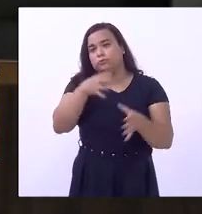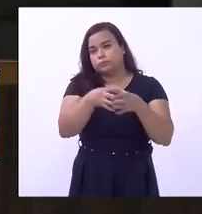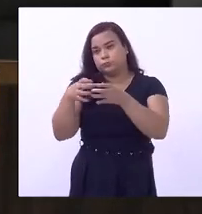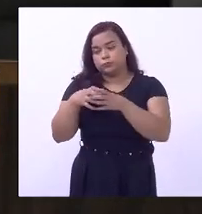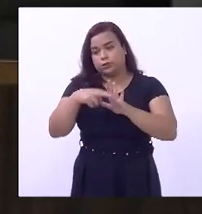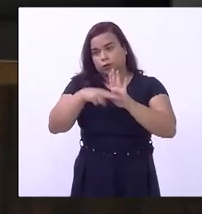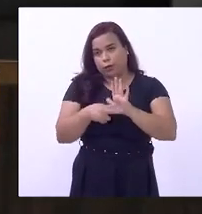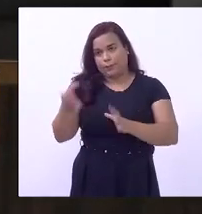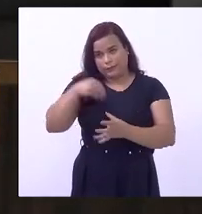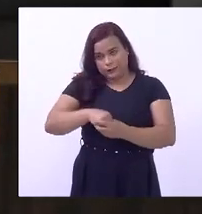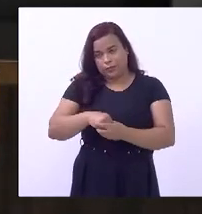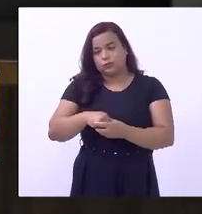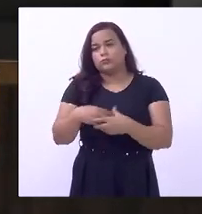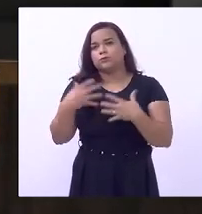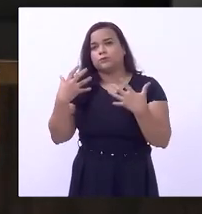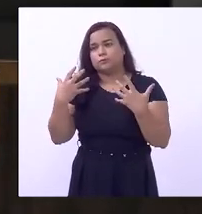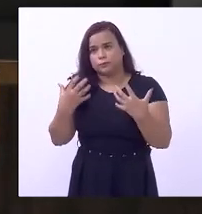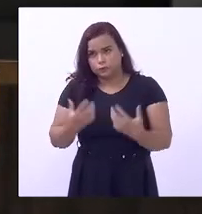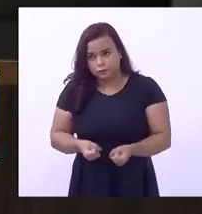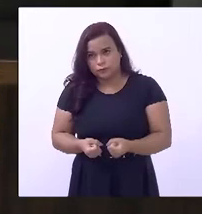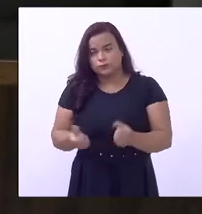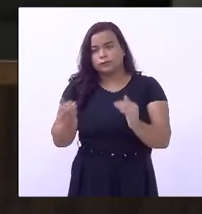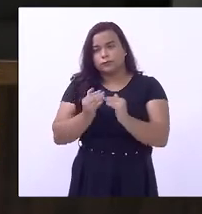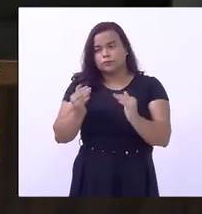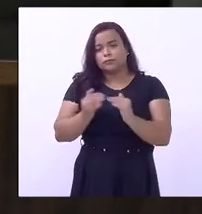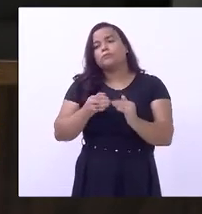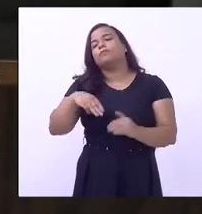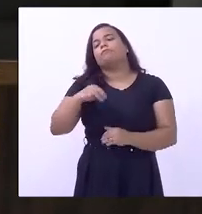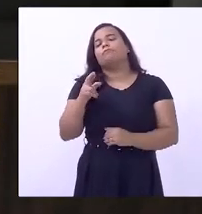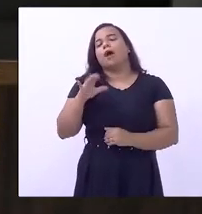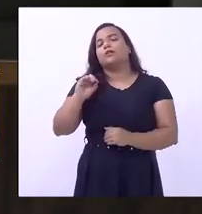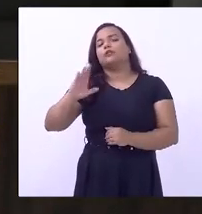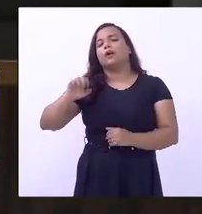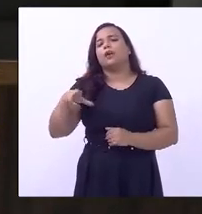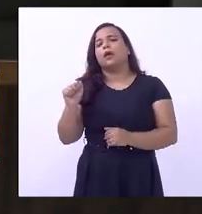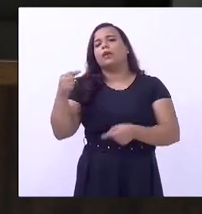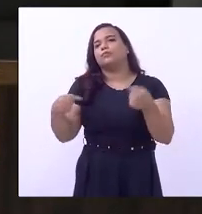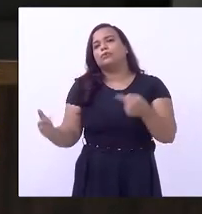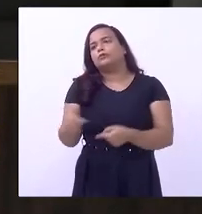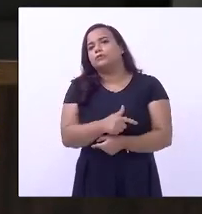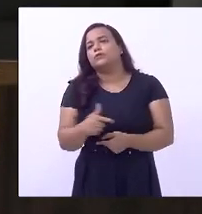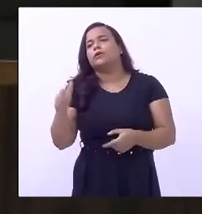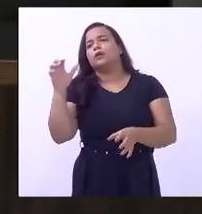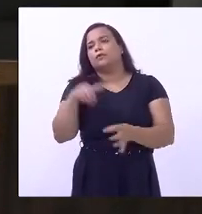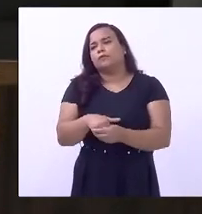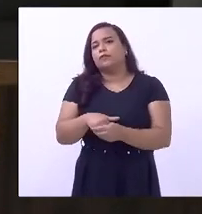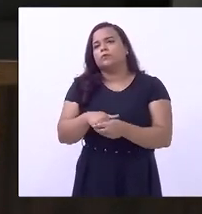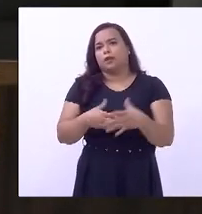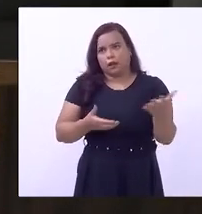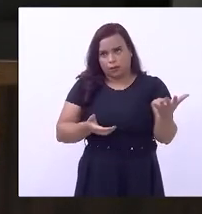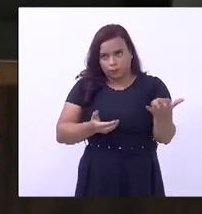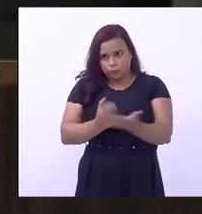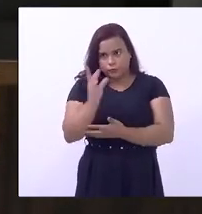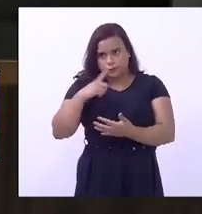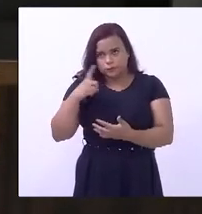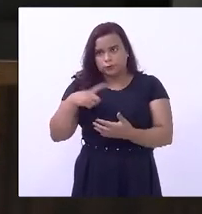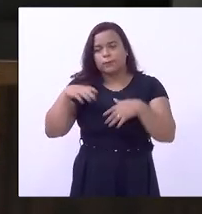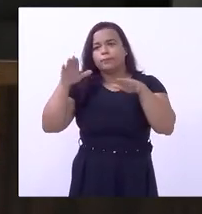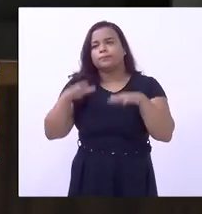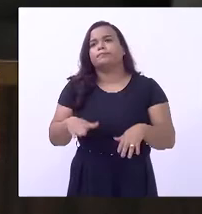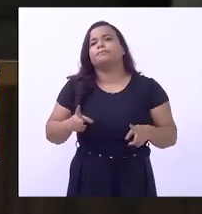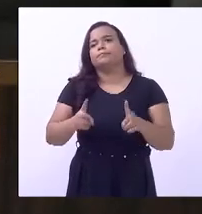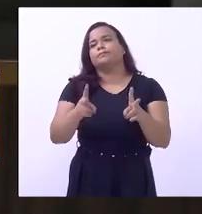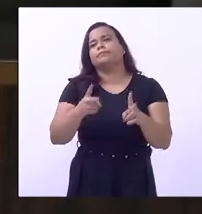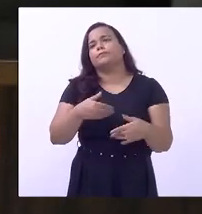favorável, relator deputado Márcio Canella. Em discussão, não havendo quem queira discutir, encerra a discussão, em votação, senhores que aprovam. Permaneça como estão, aprovado,